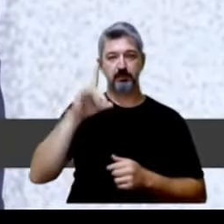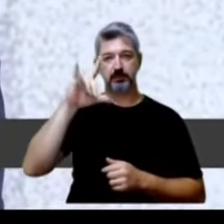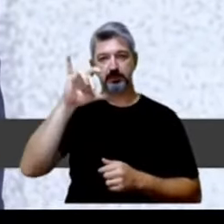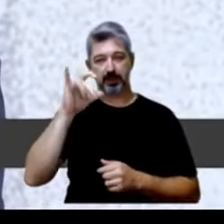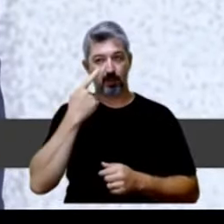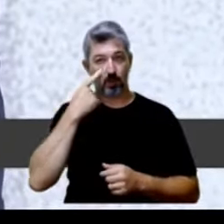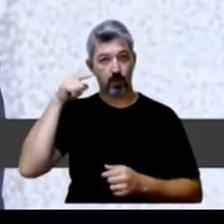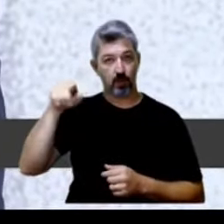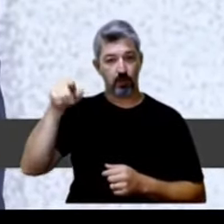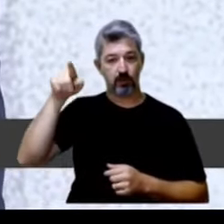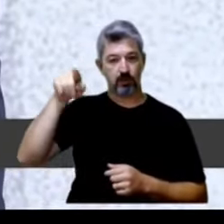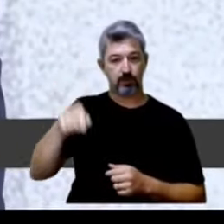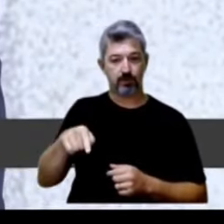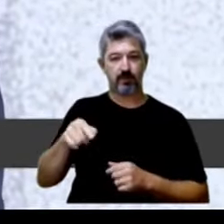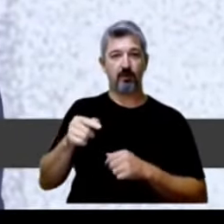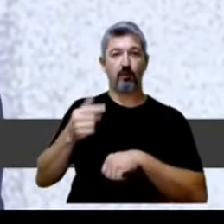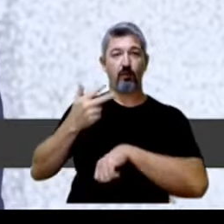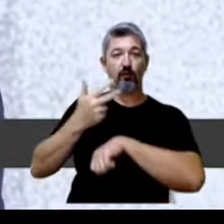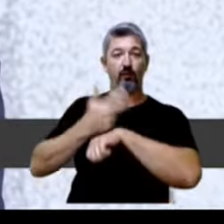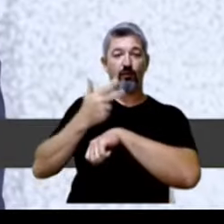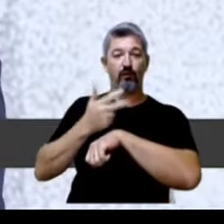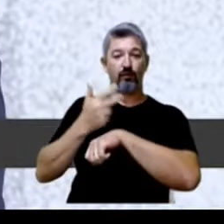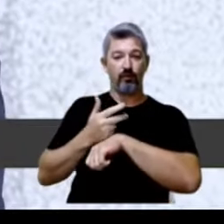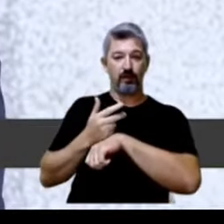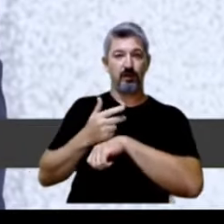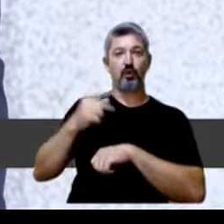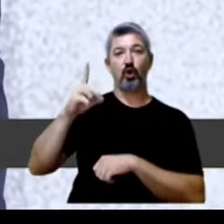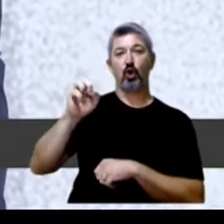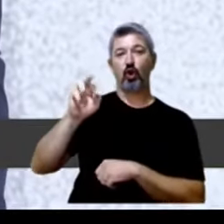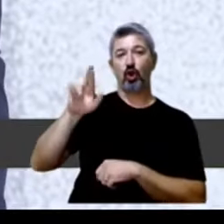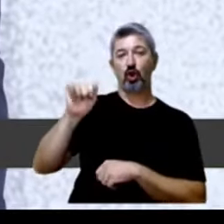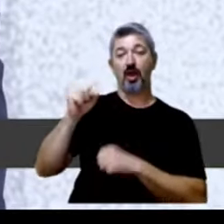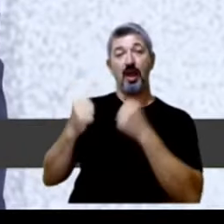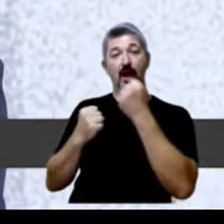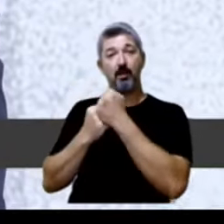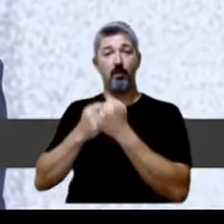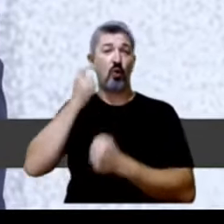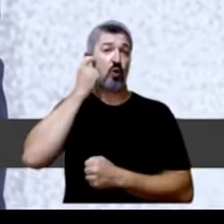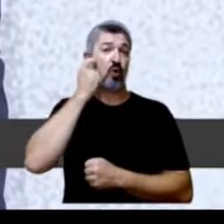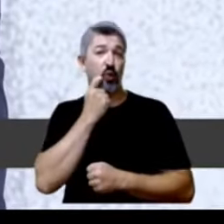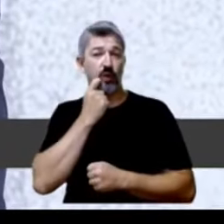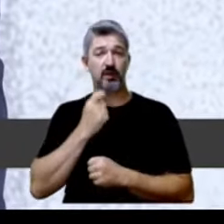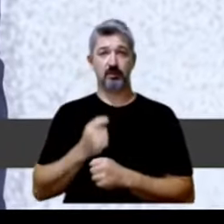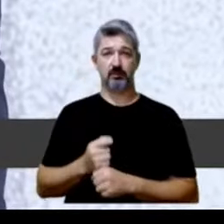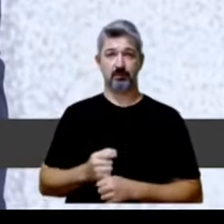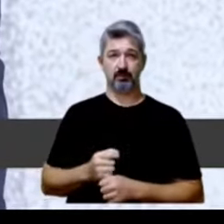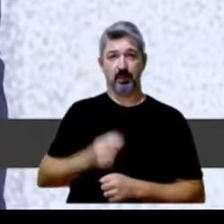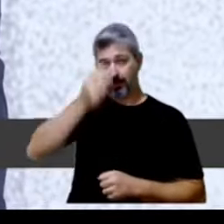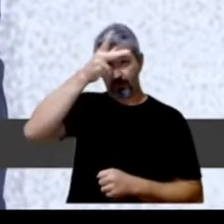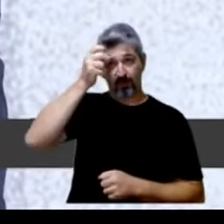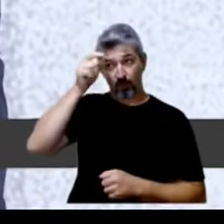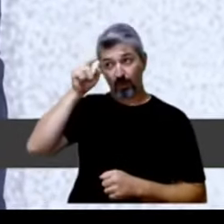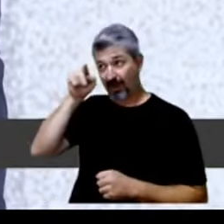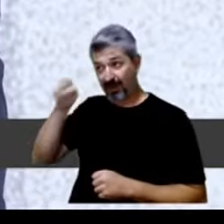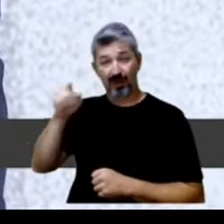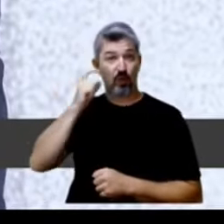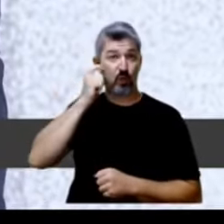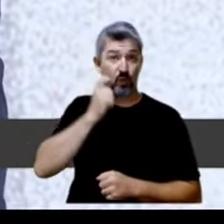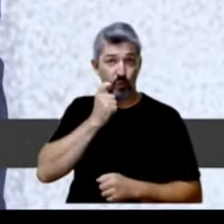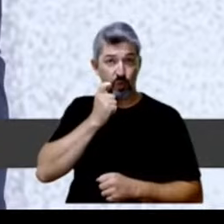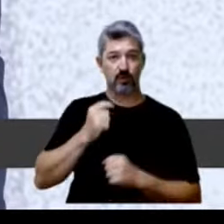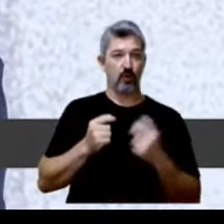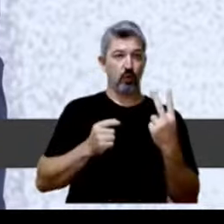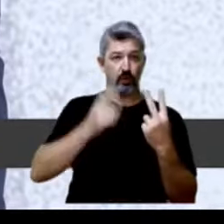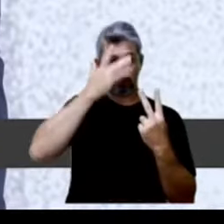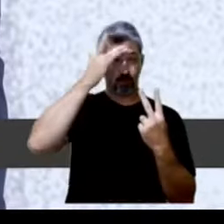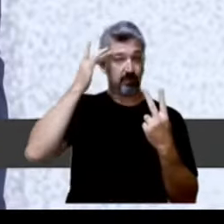o vídeo do Dória declarando apoio para o Nunes. O governo que está hoje é do Nunes. As duas pessoas Nunes, que estão comigo Dória, romperam